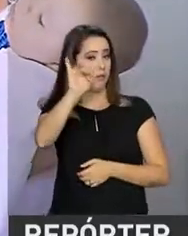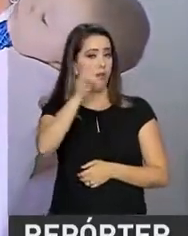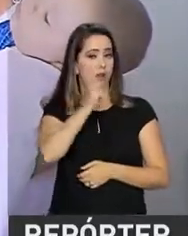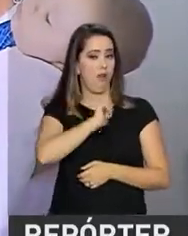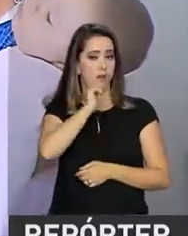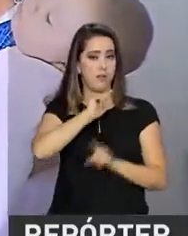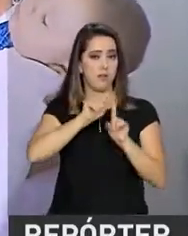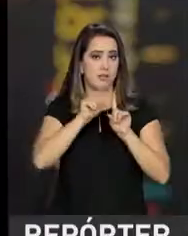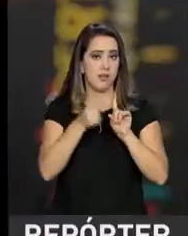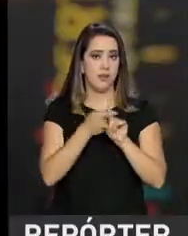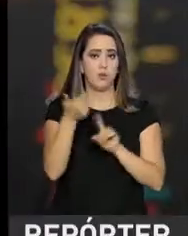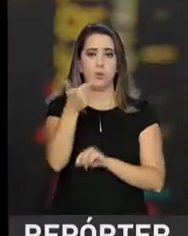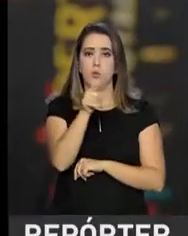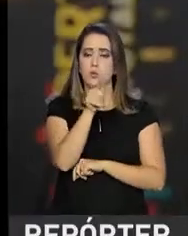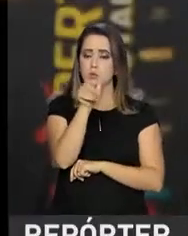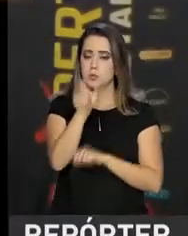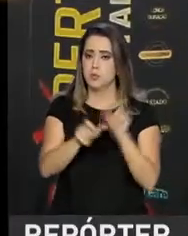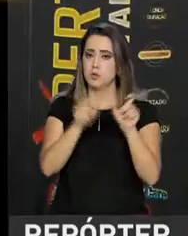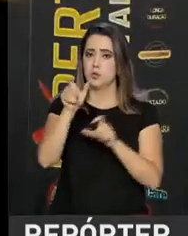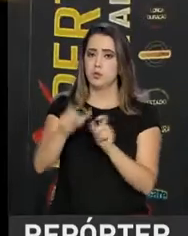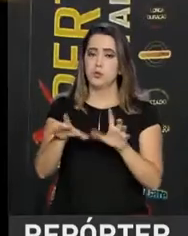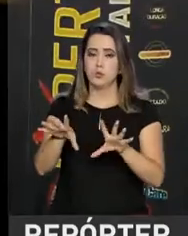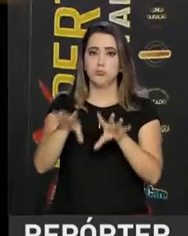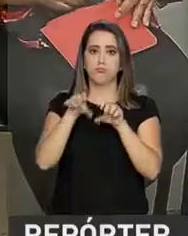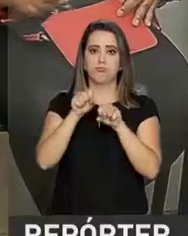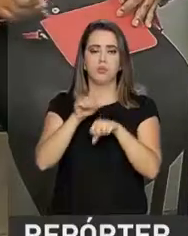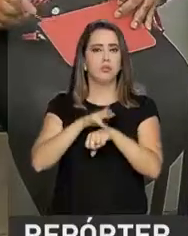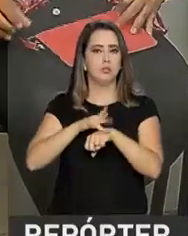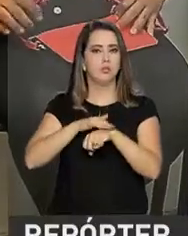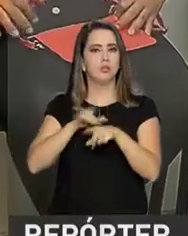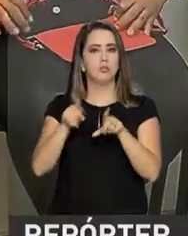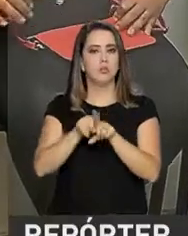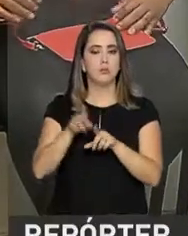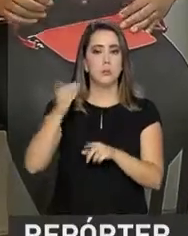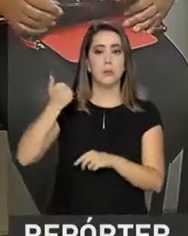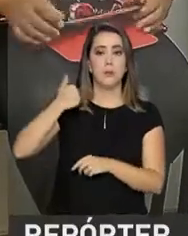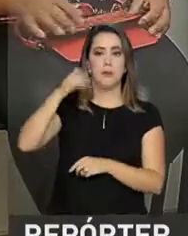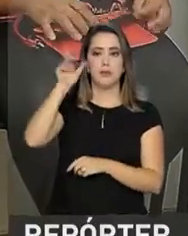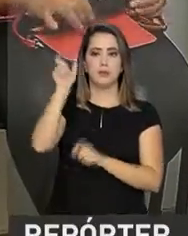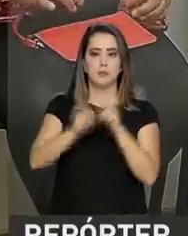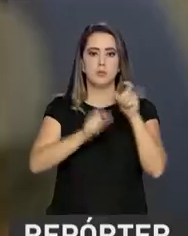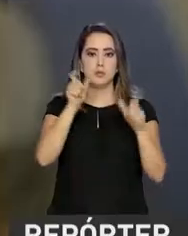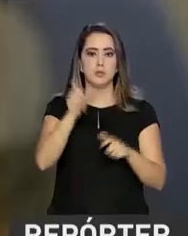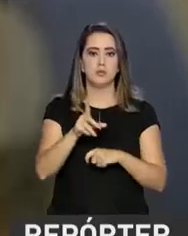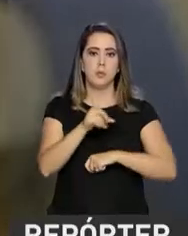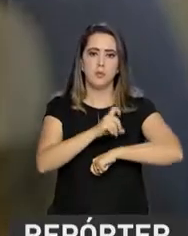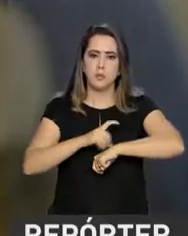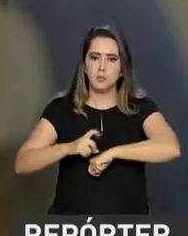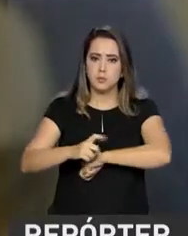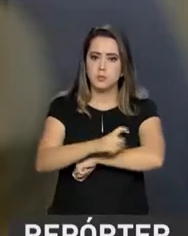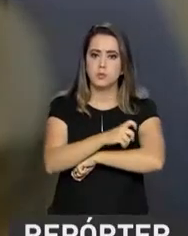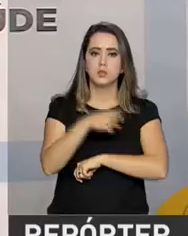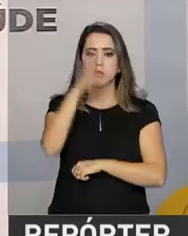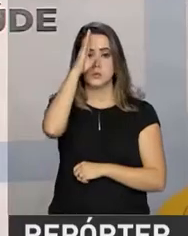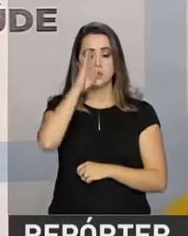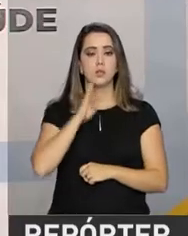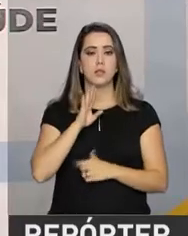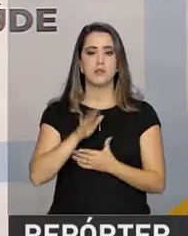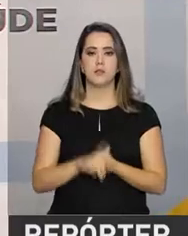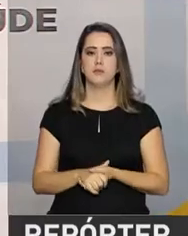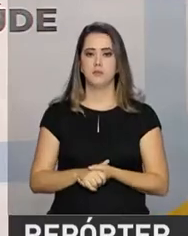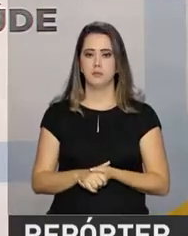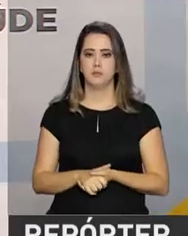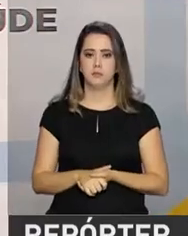sofreram com essas doenças o governo federal expandiu o número de pacientes que vão receber repelente de graça e de